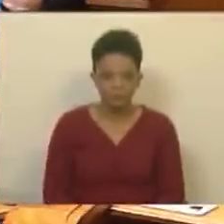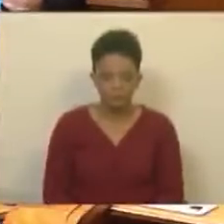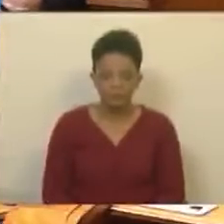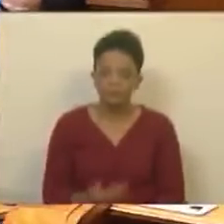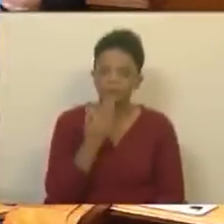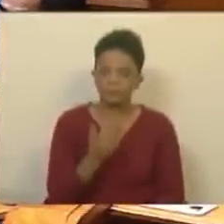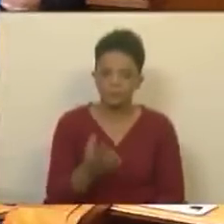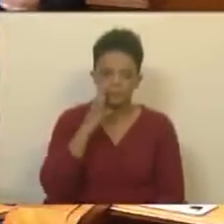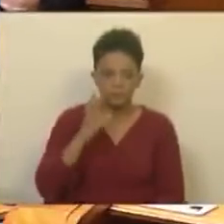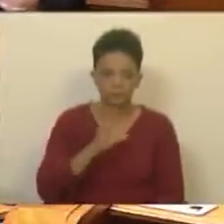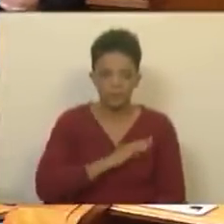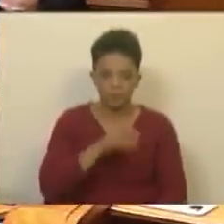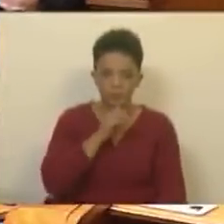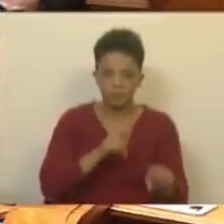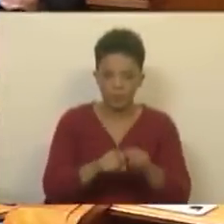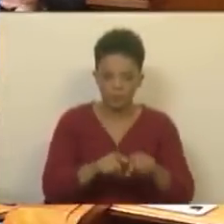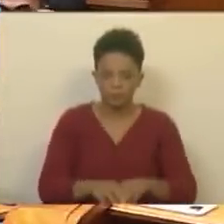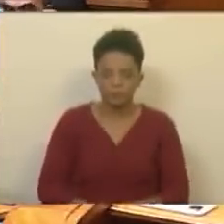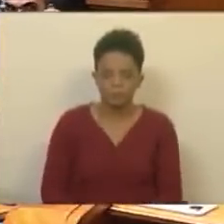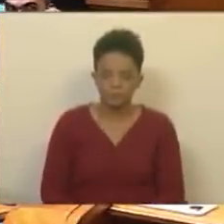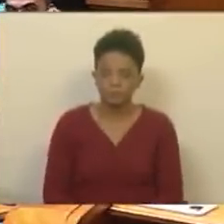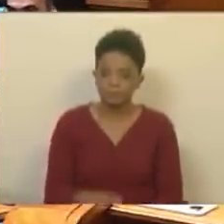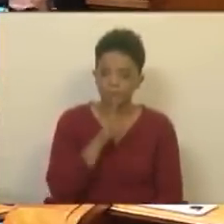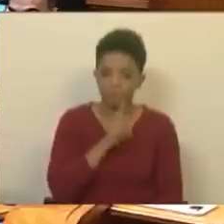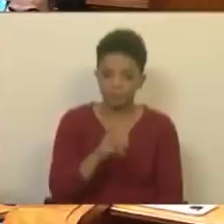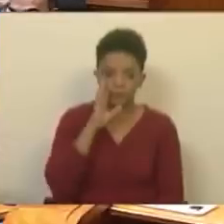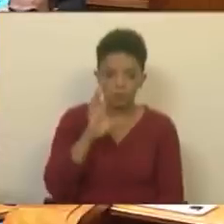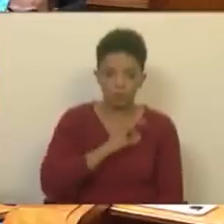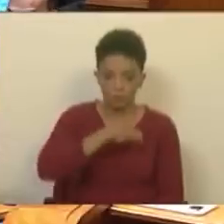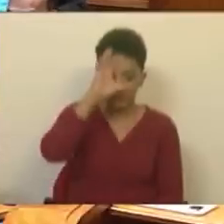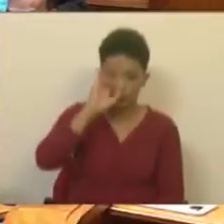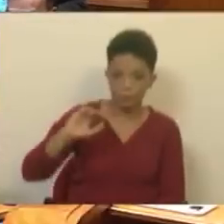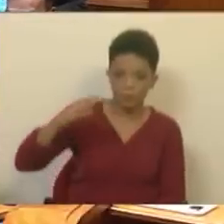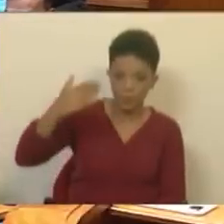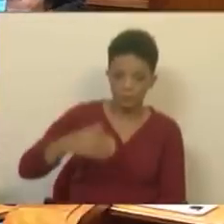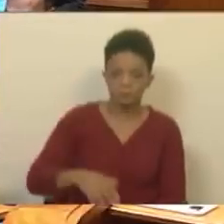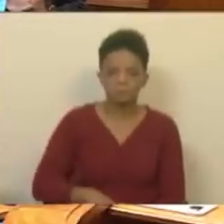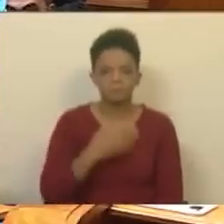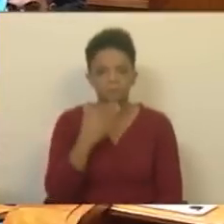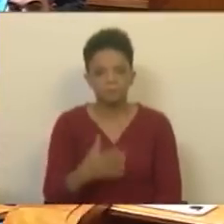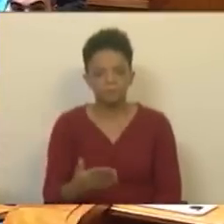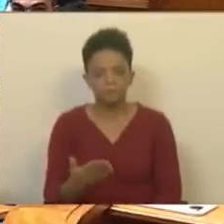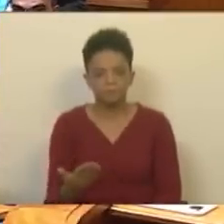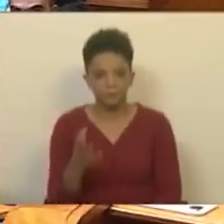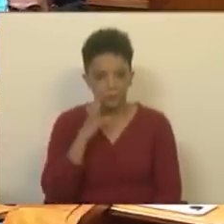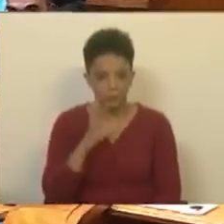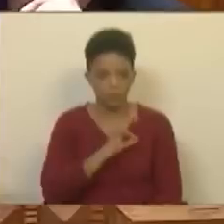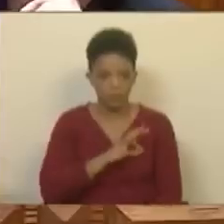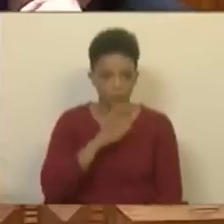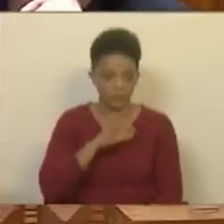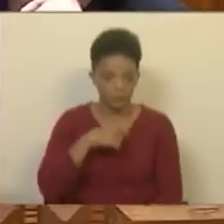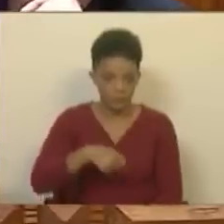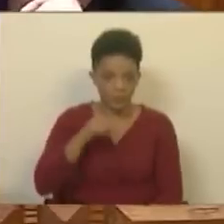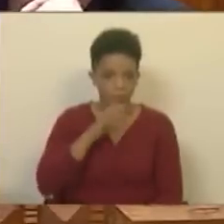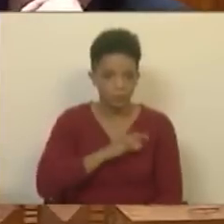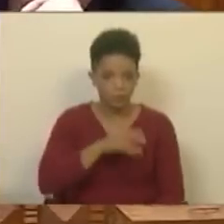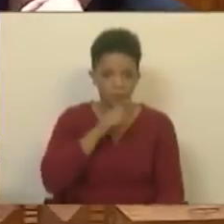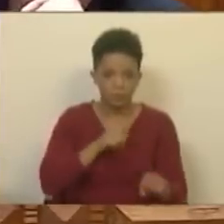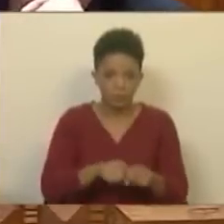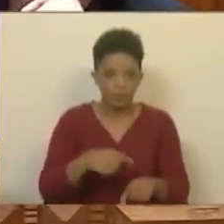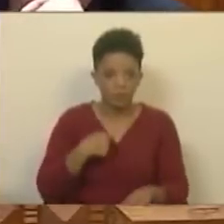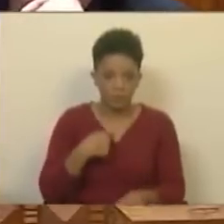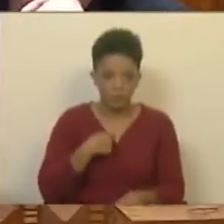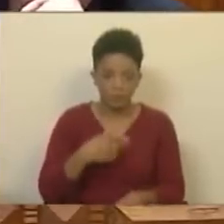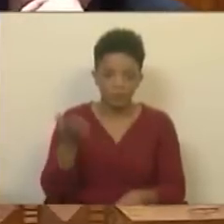Muito obrigado senhor Deputado para responder tem a palavra ao senhor primeiro ministro Muito obrigado senhor presidente senhor Deputado Felipe Melo